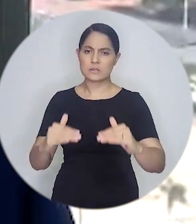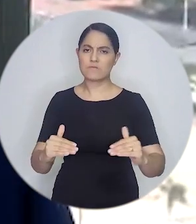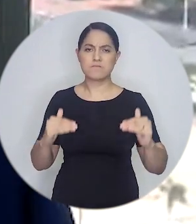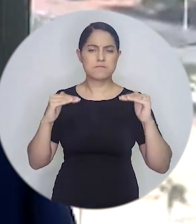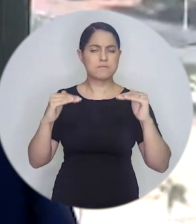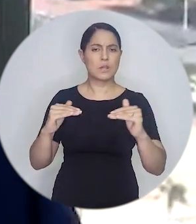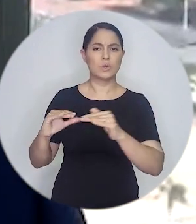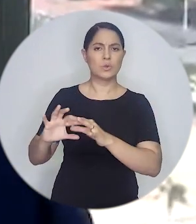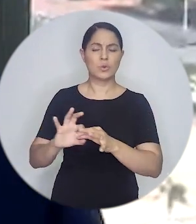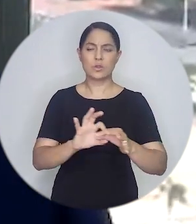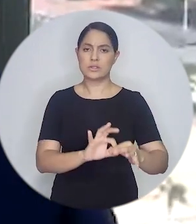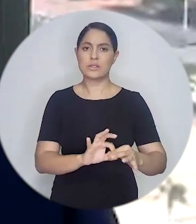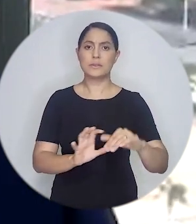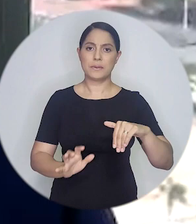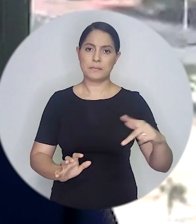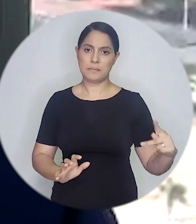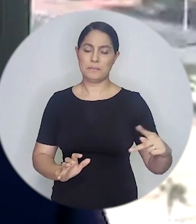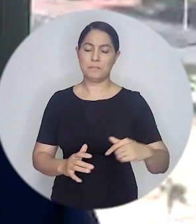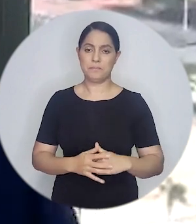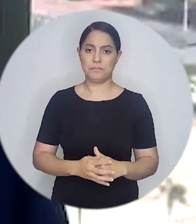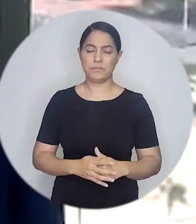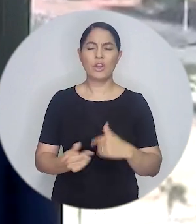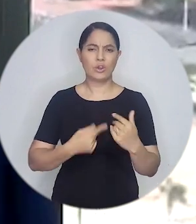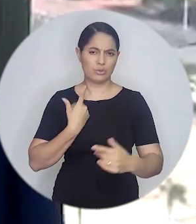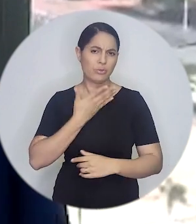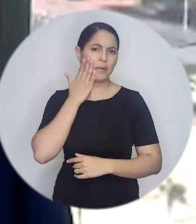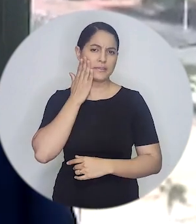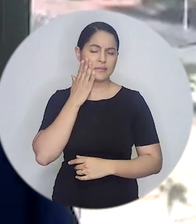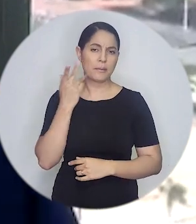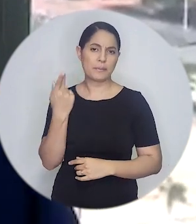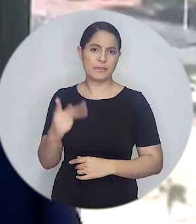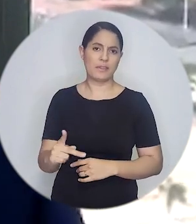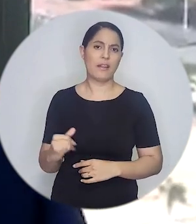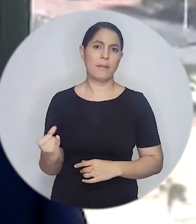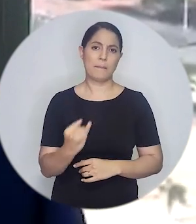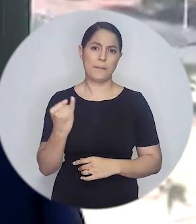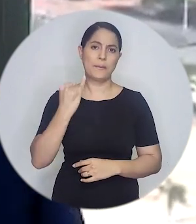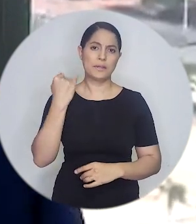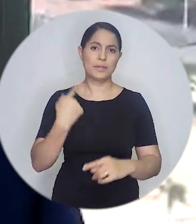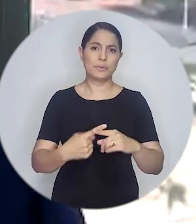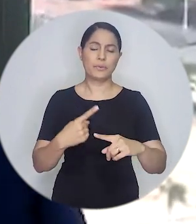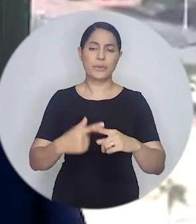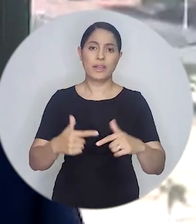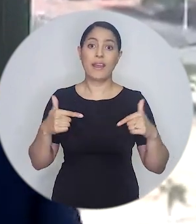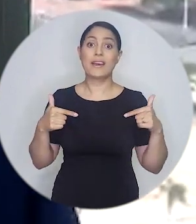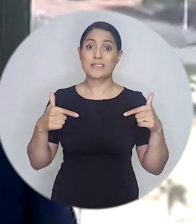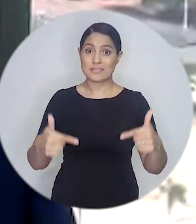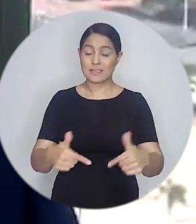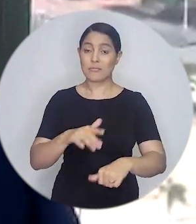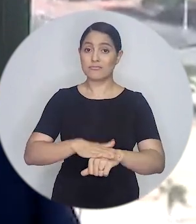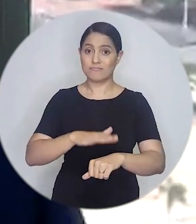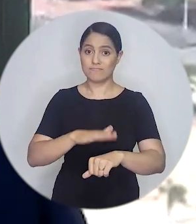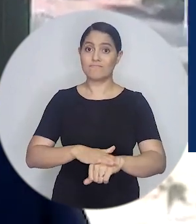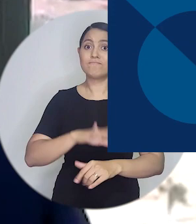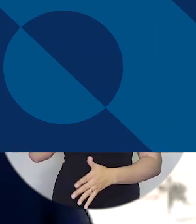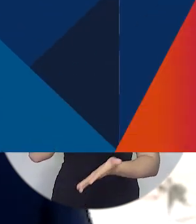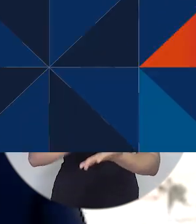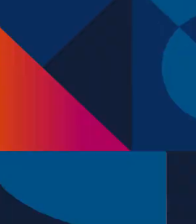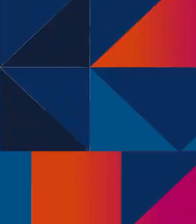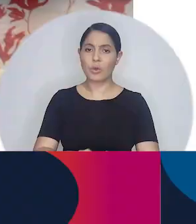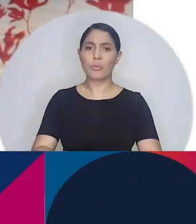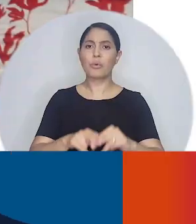fiscalização máximo do Ministério Público brasileiro. Sabemos de sua importância quando verificamos a sua efetiva